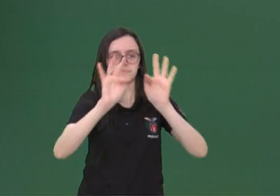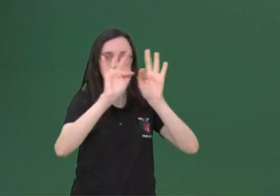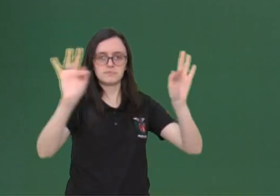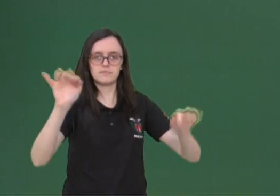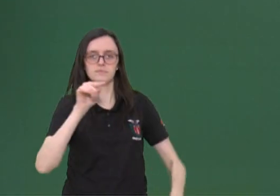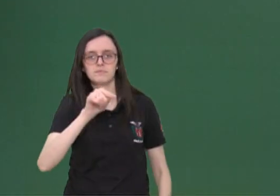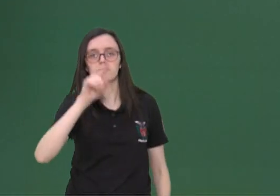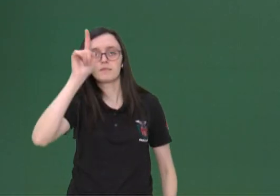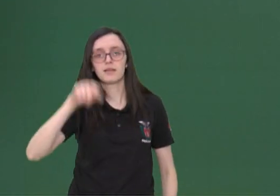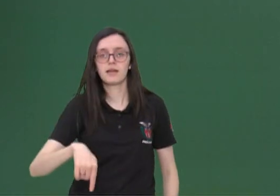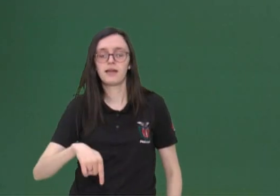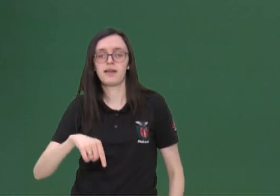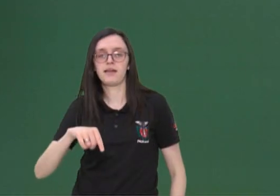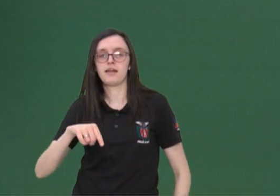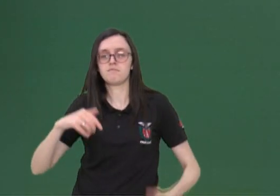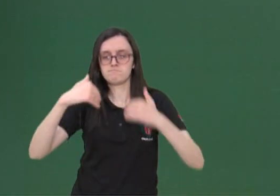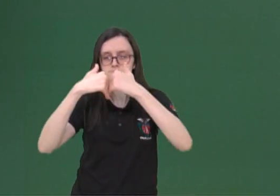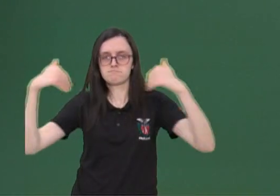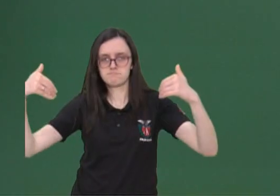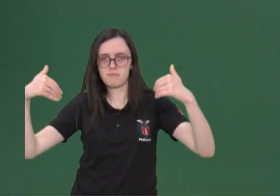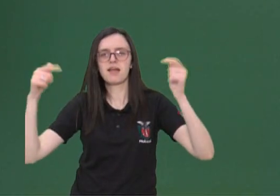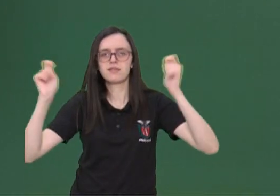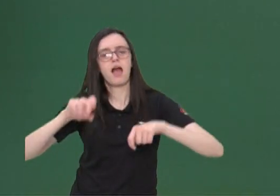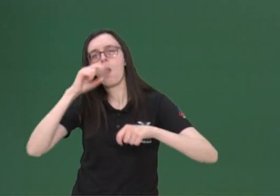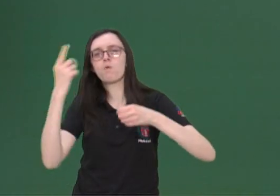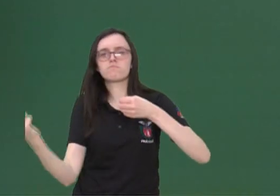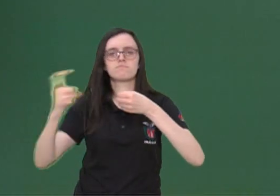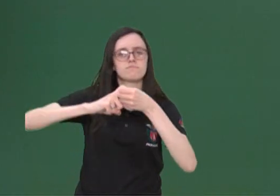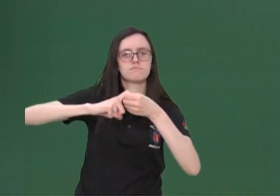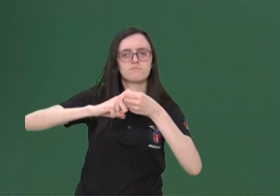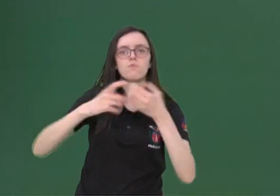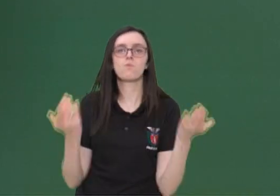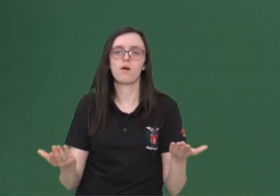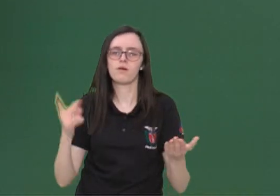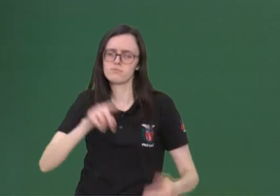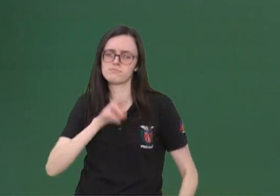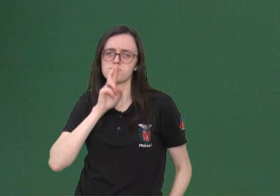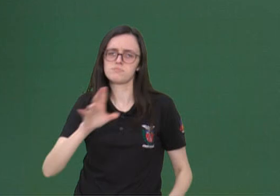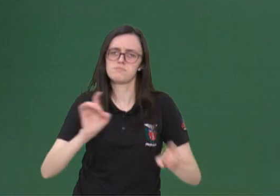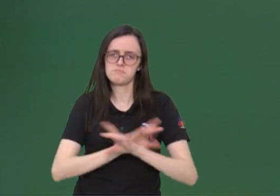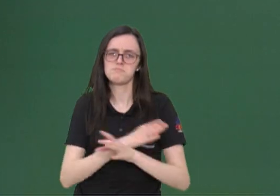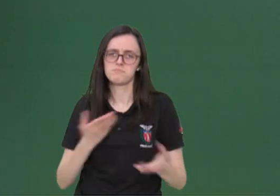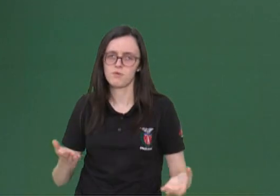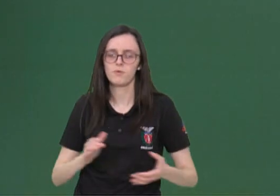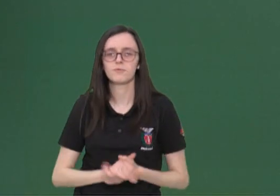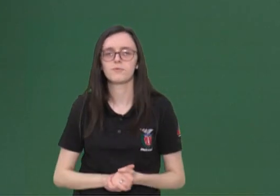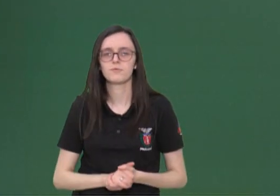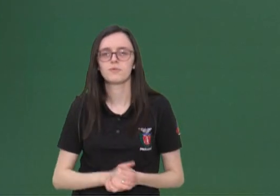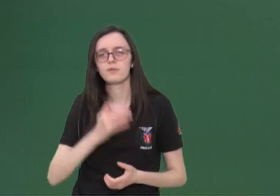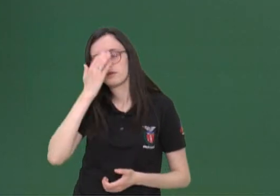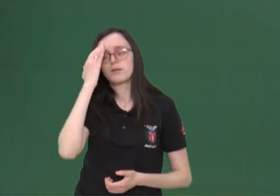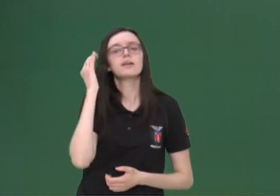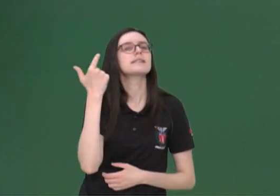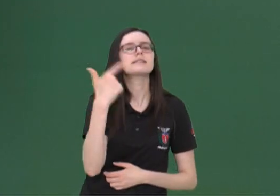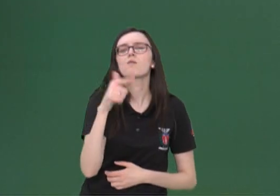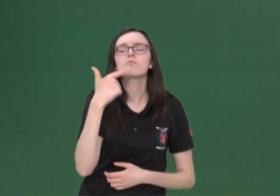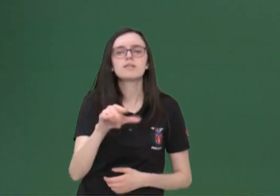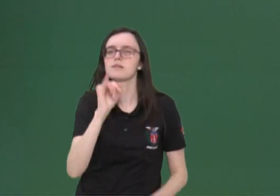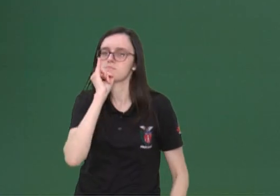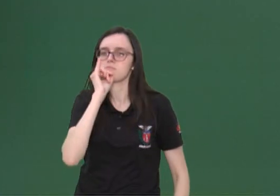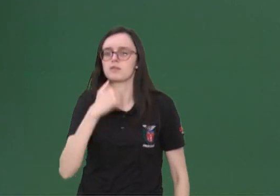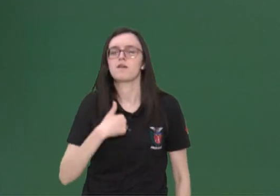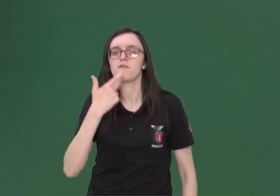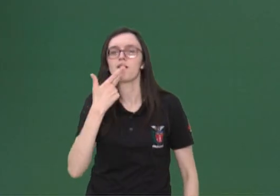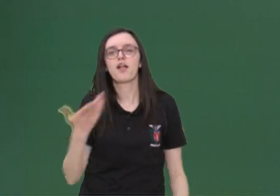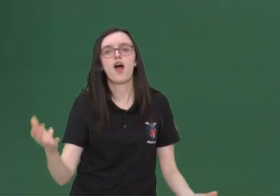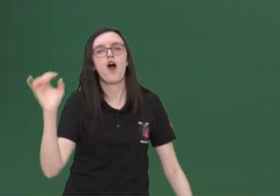é coordenada ou subordinada? Está dada a resposta, né? Não existe eu dizer para